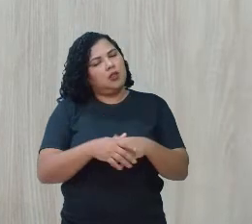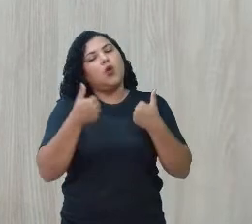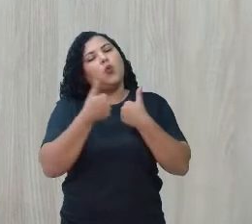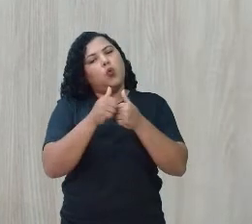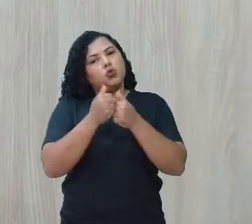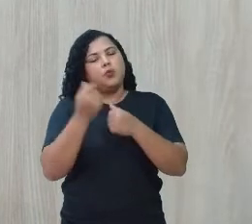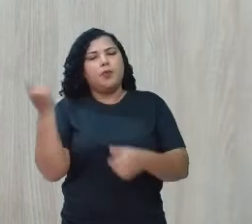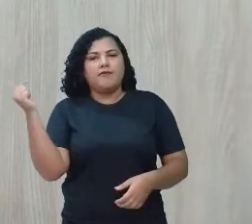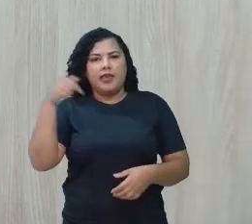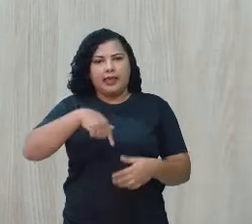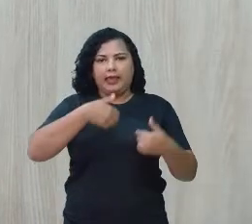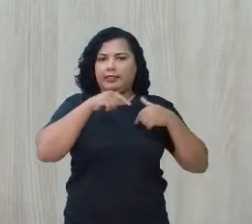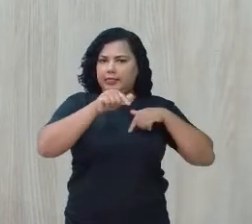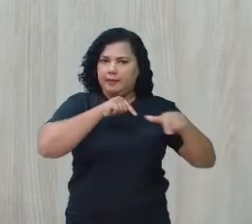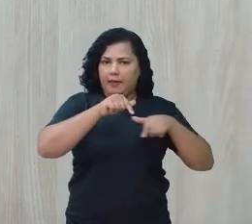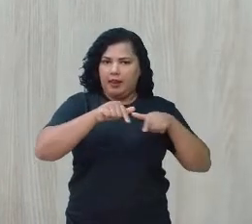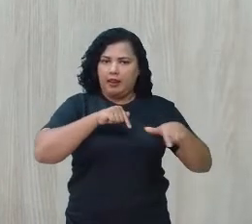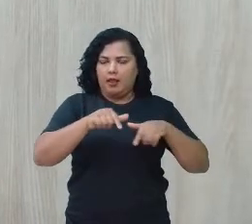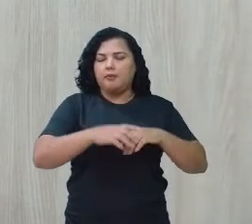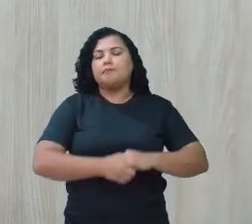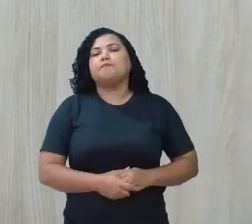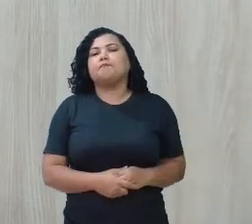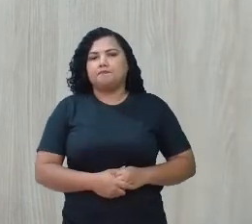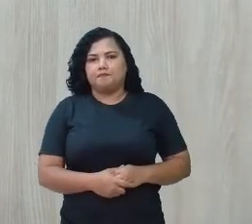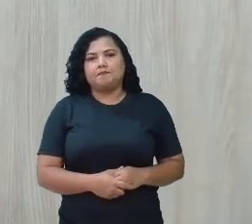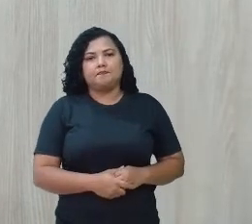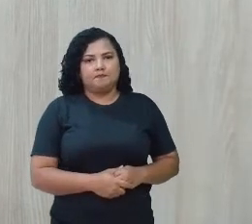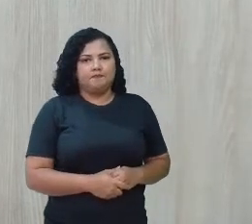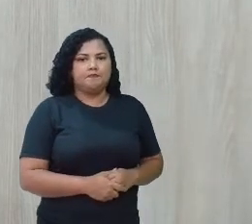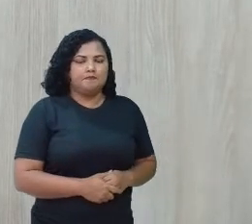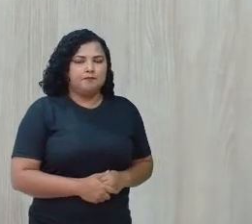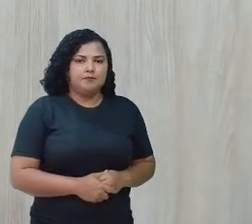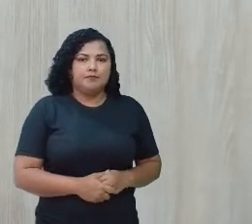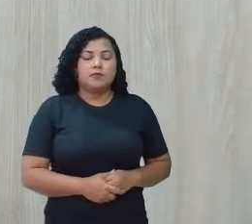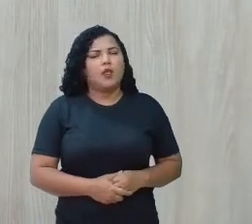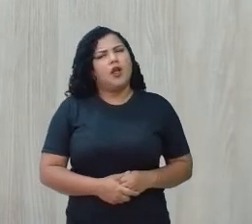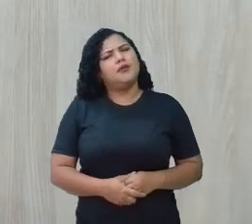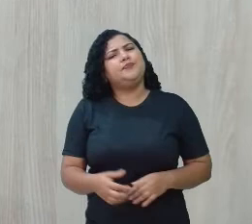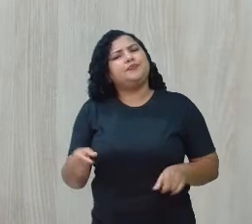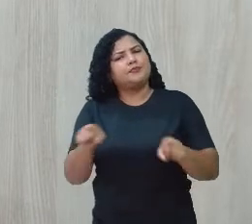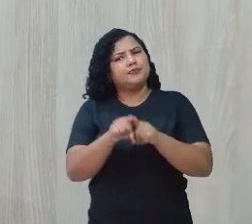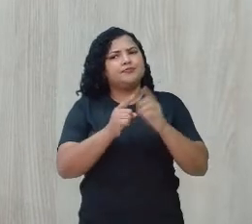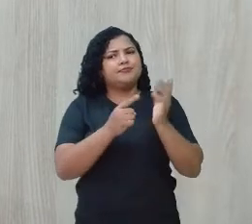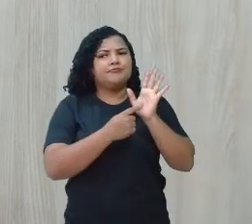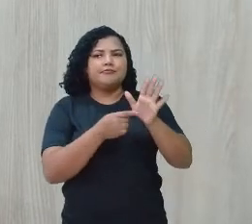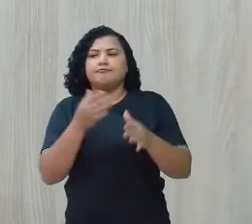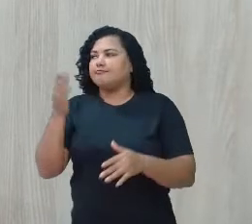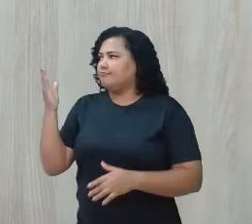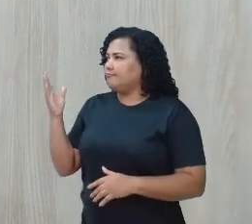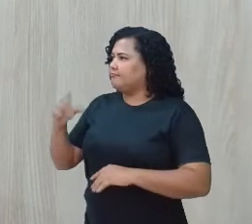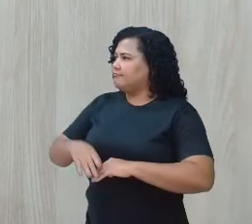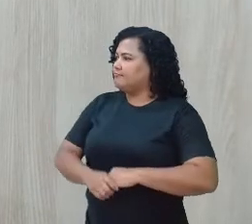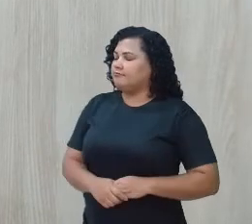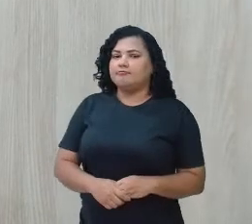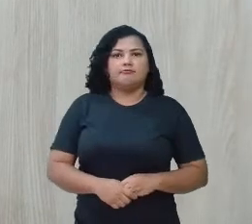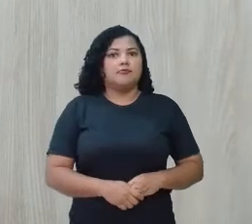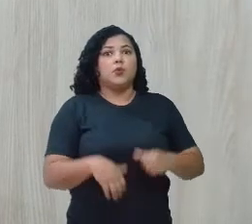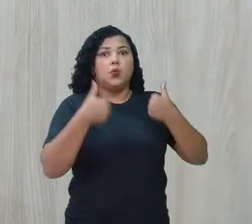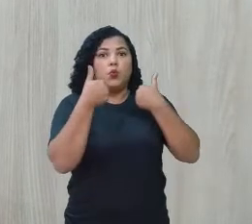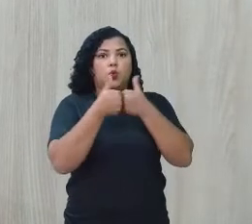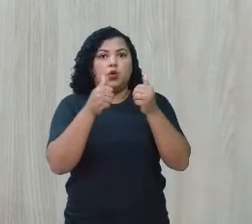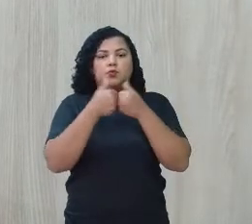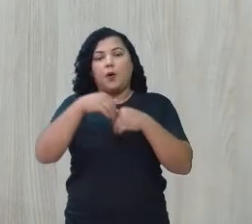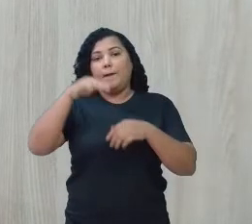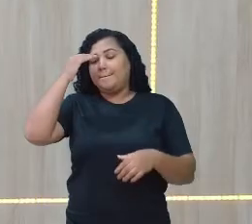vir de casa para aqui para o trabalho. Então, inclusive, eu destaquei aqui que o ônibus